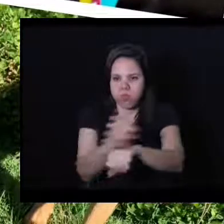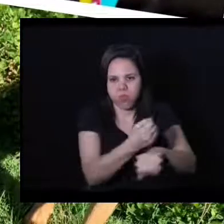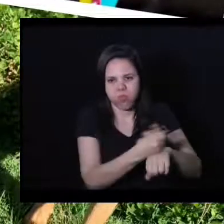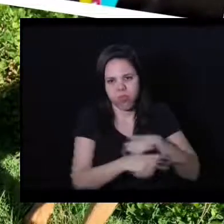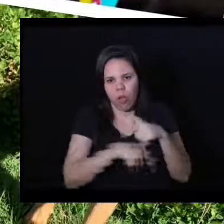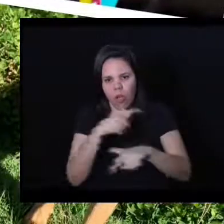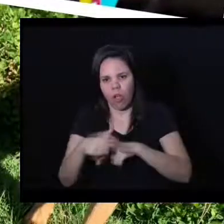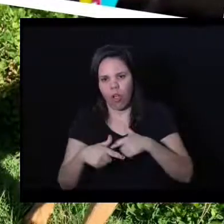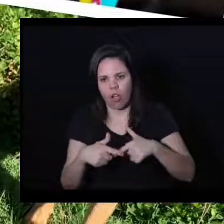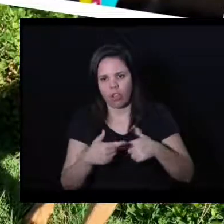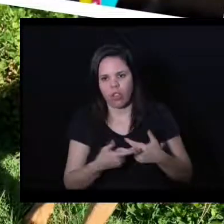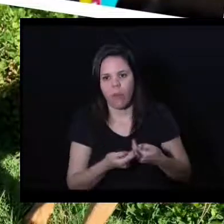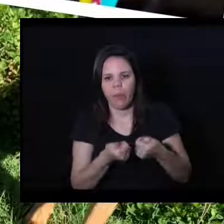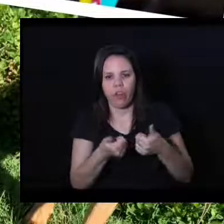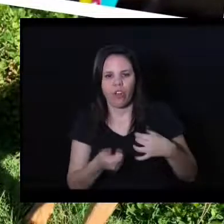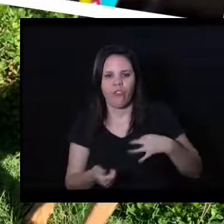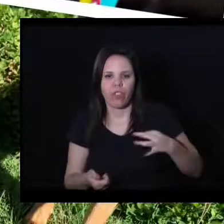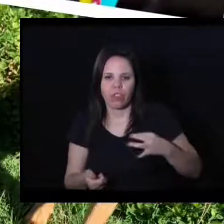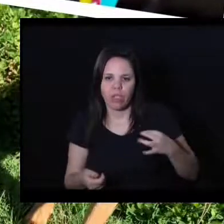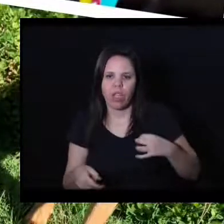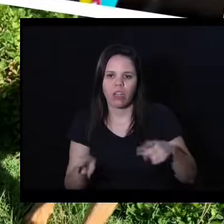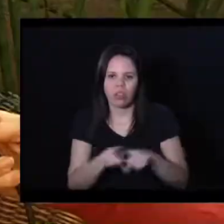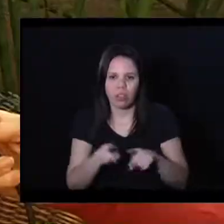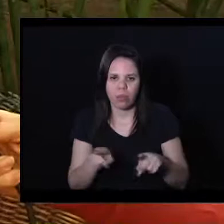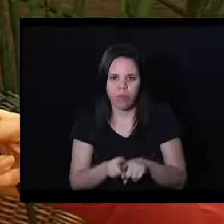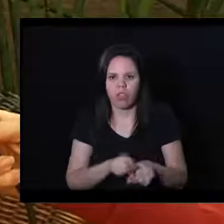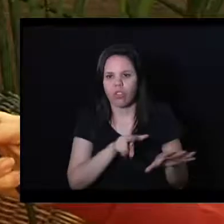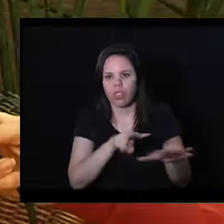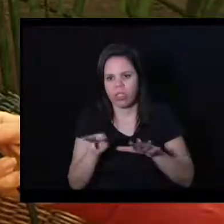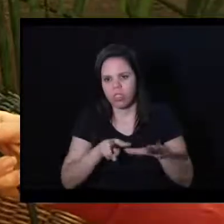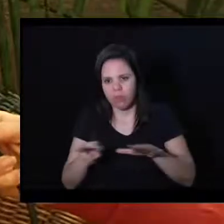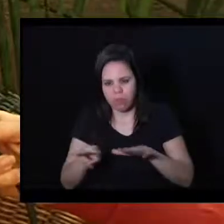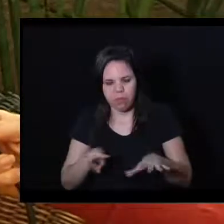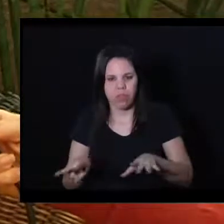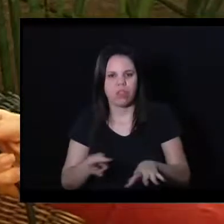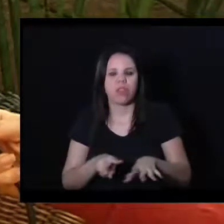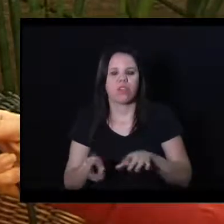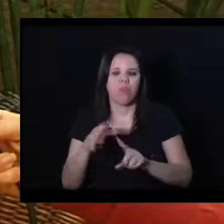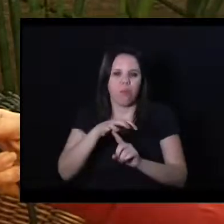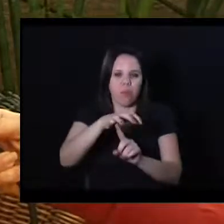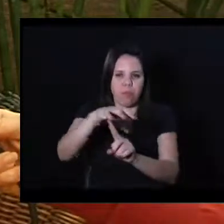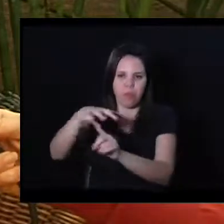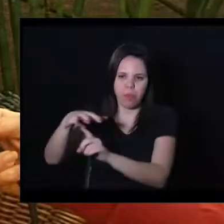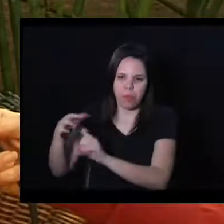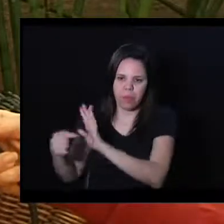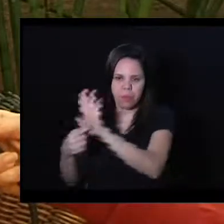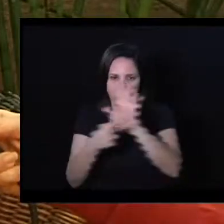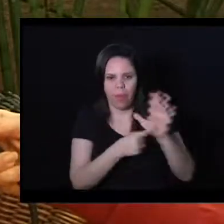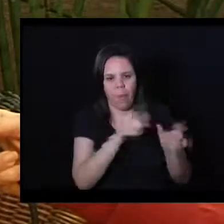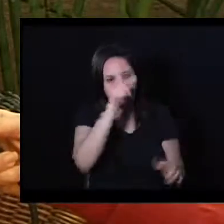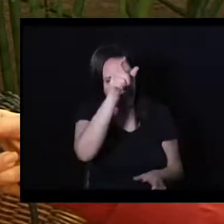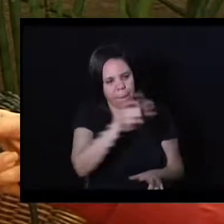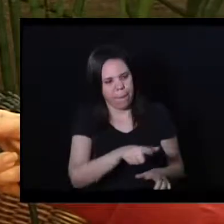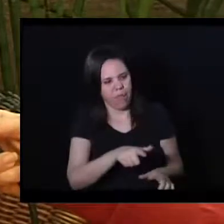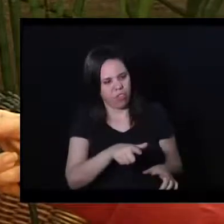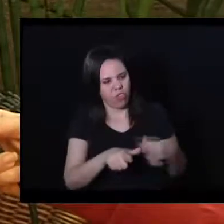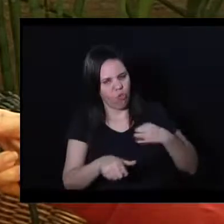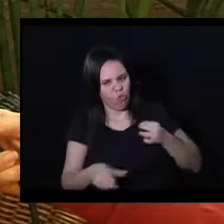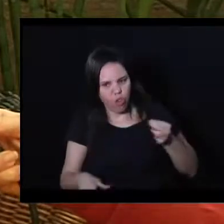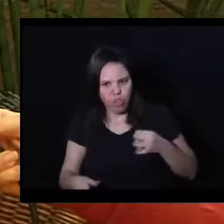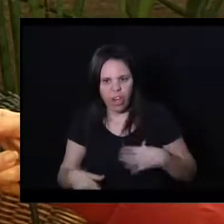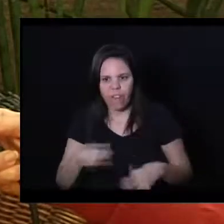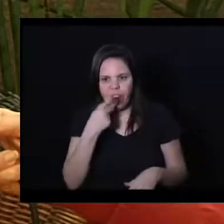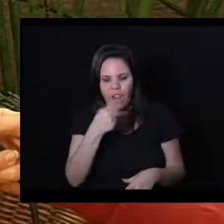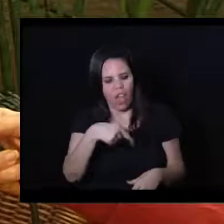voluntário, promove feirinha de adoção toda semana. O voluntário tem que ser proativo, tem que chegar e eu vou ajudar e